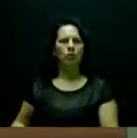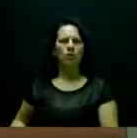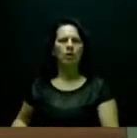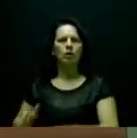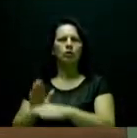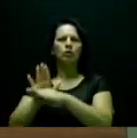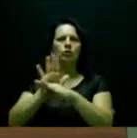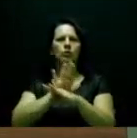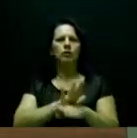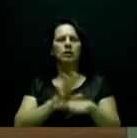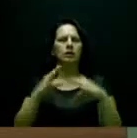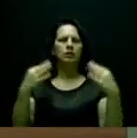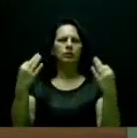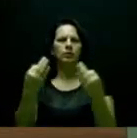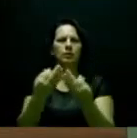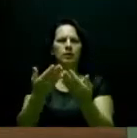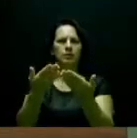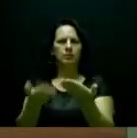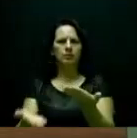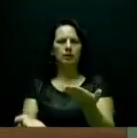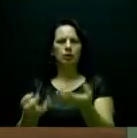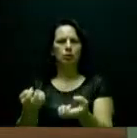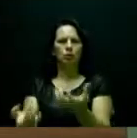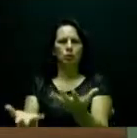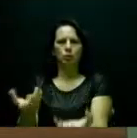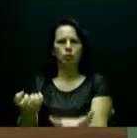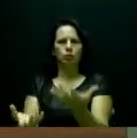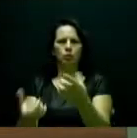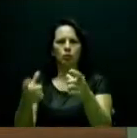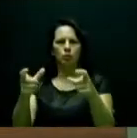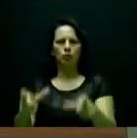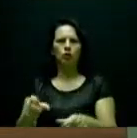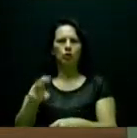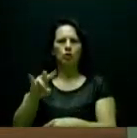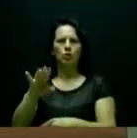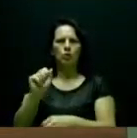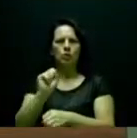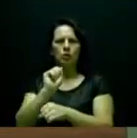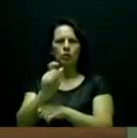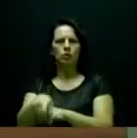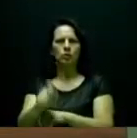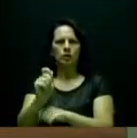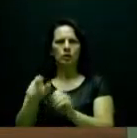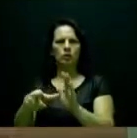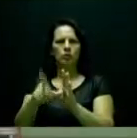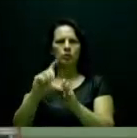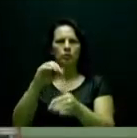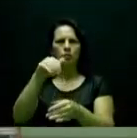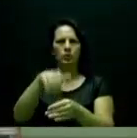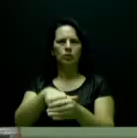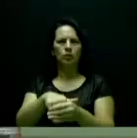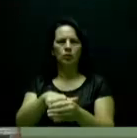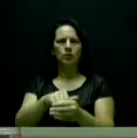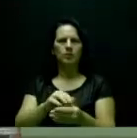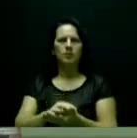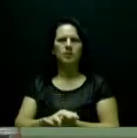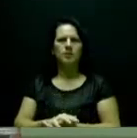atender as famílias que perderam tudo no incêndio ocorrido na área da Vila dos Pescadores. Antecipo meu voto.